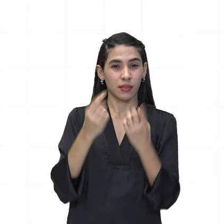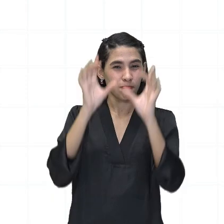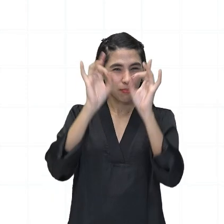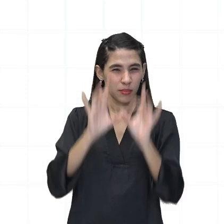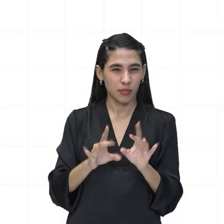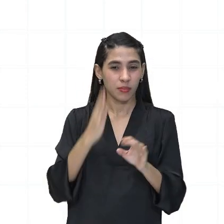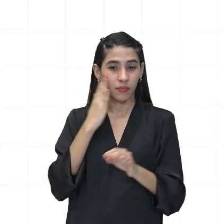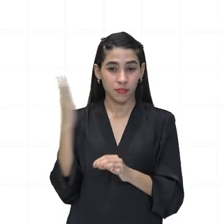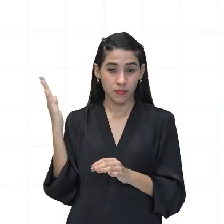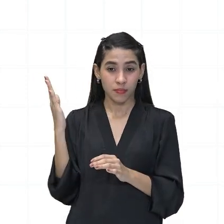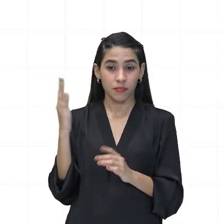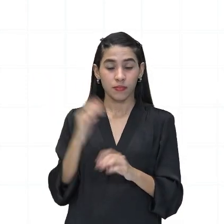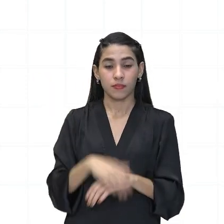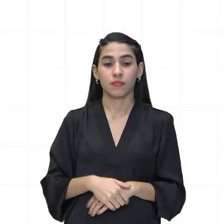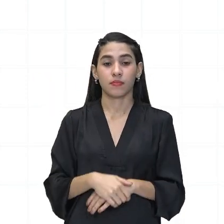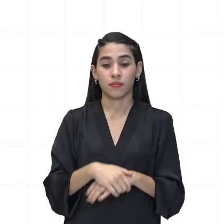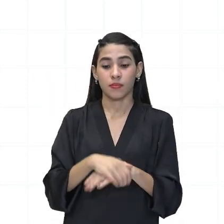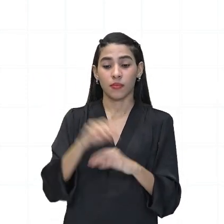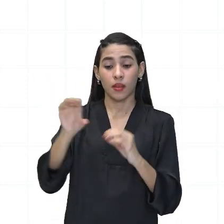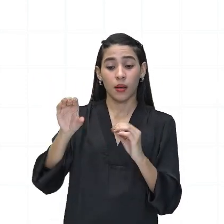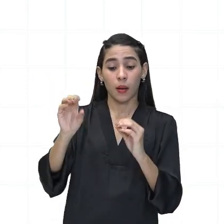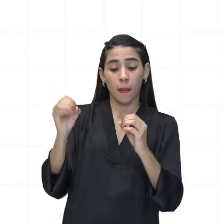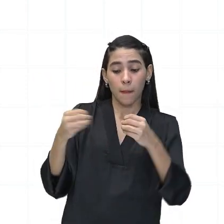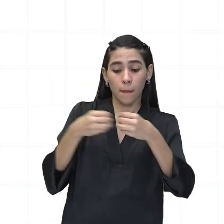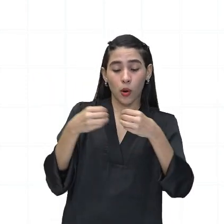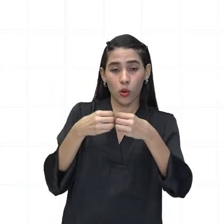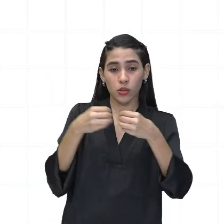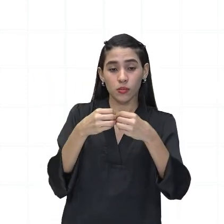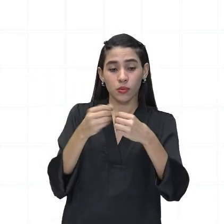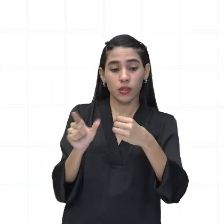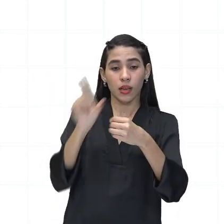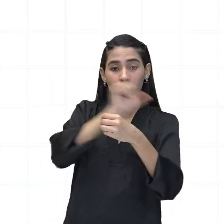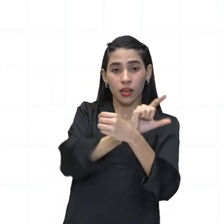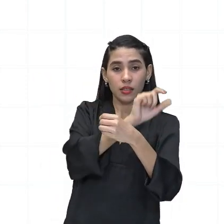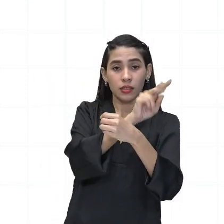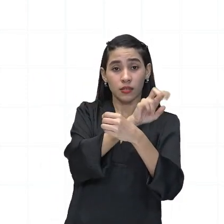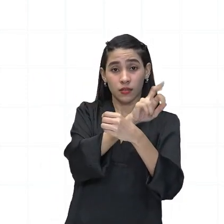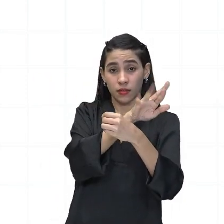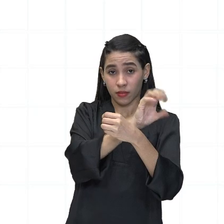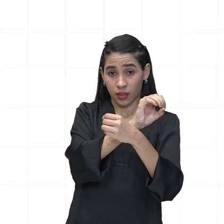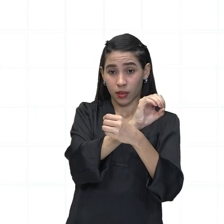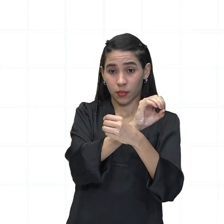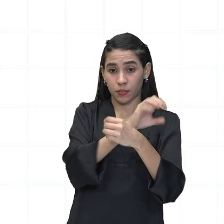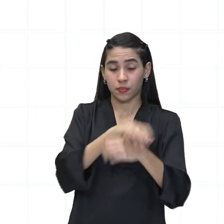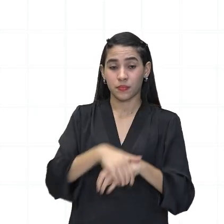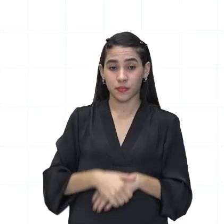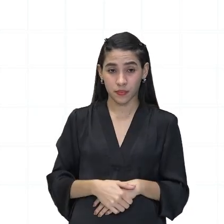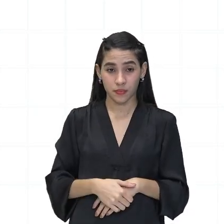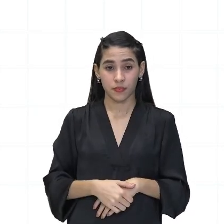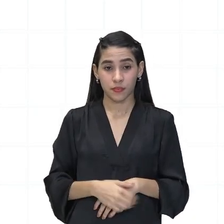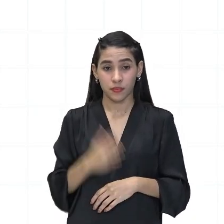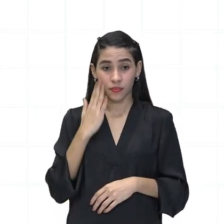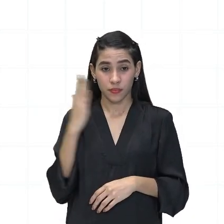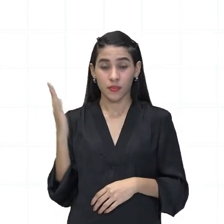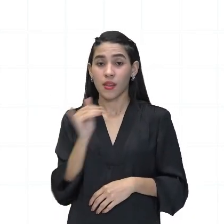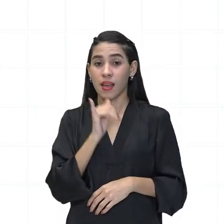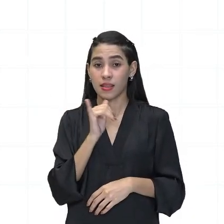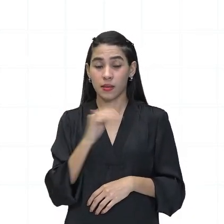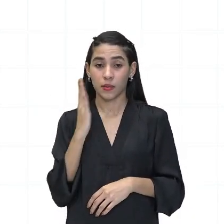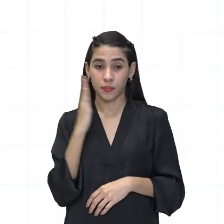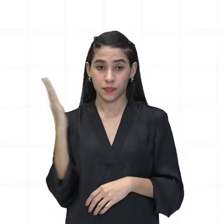nosso pronome para próximo deles e ele vai ficar também antes do verbo. Vamos lá verificar os